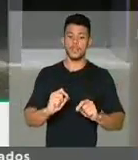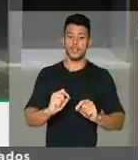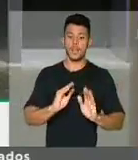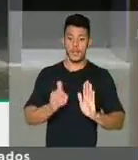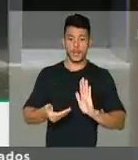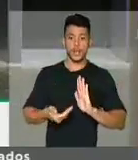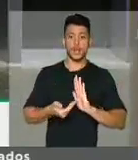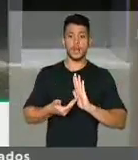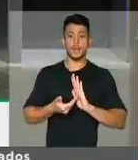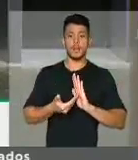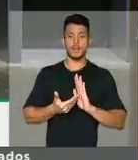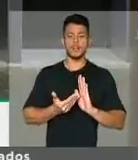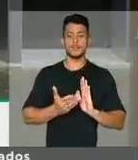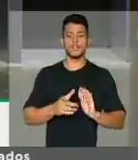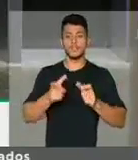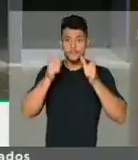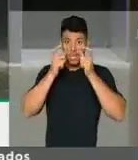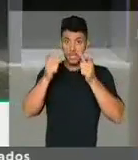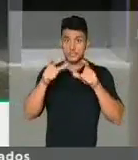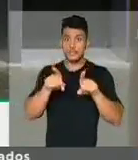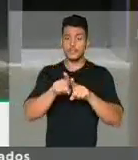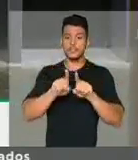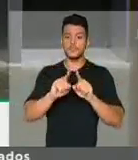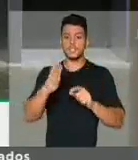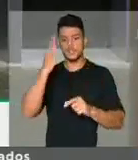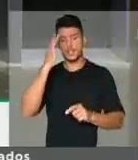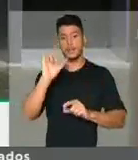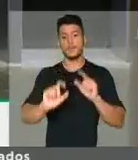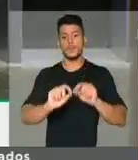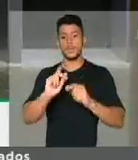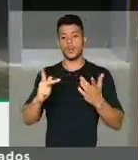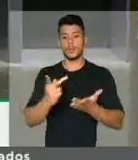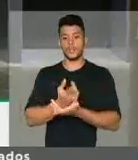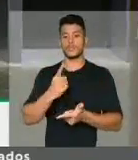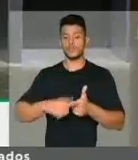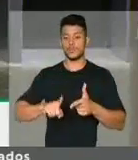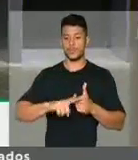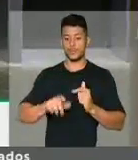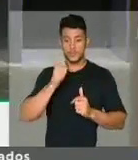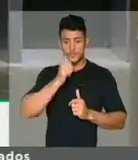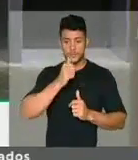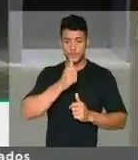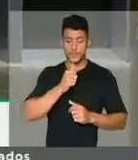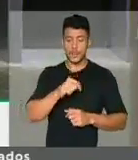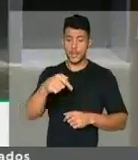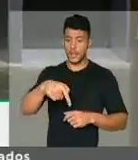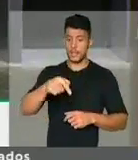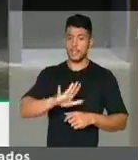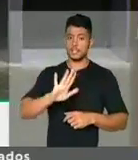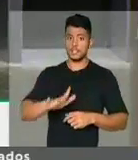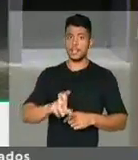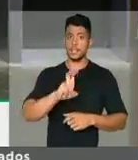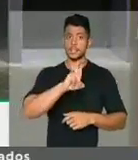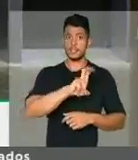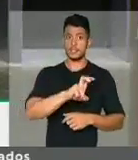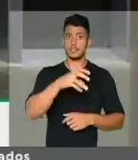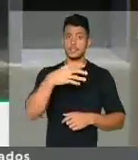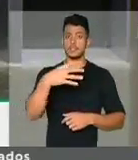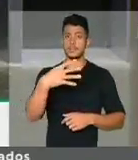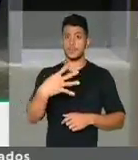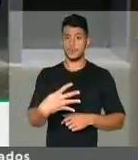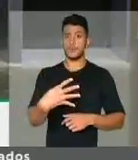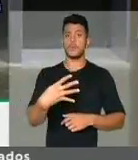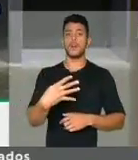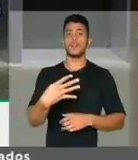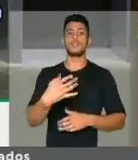está atenta e ativa com relação à problemática da mulher. Só nesta 55ª legislatura foram